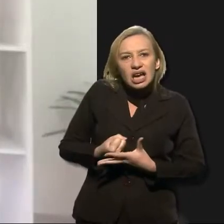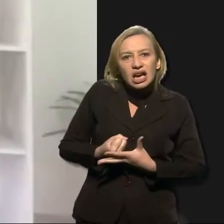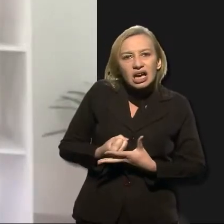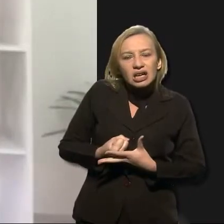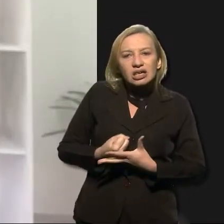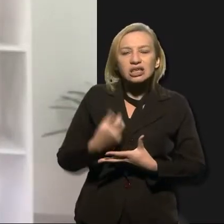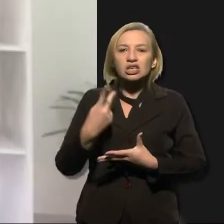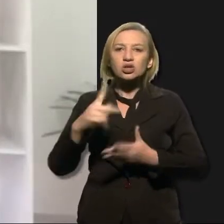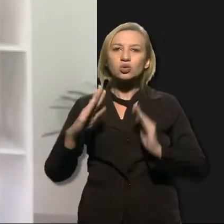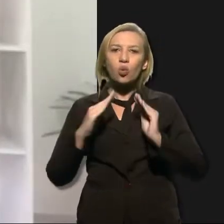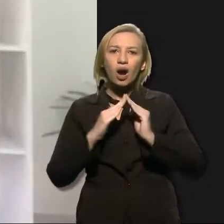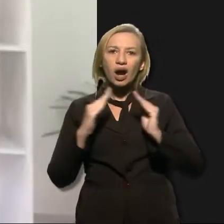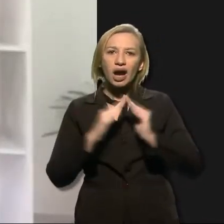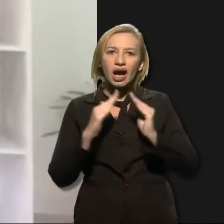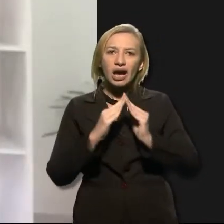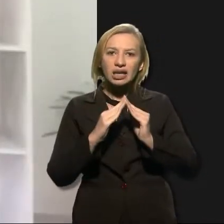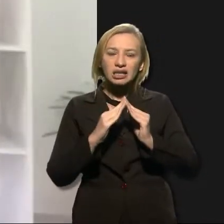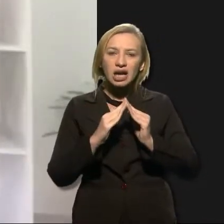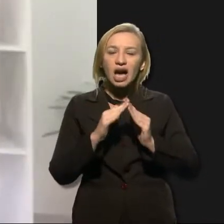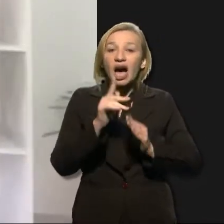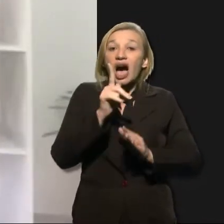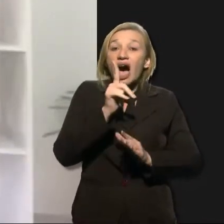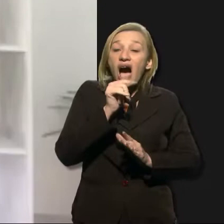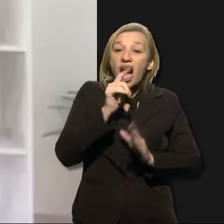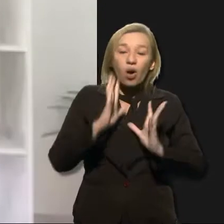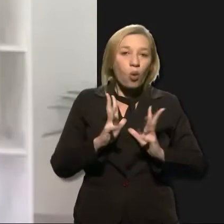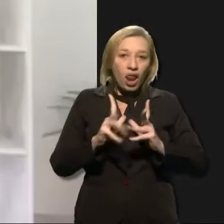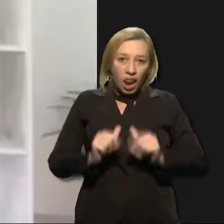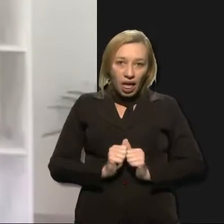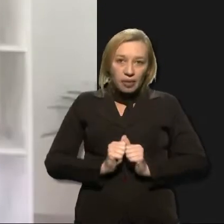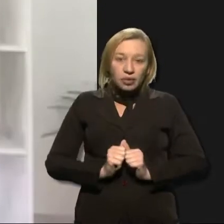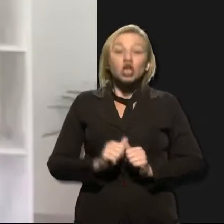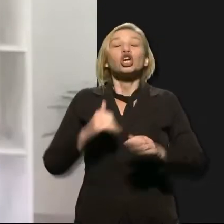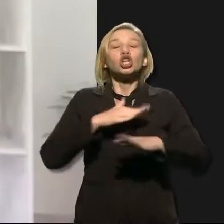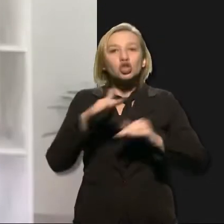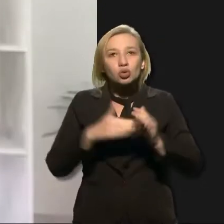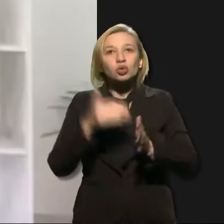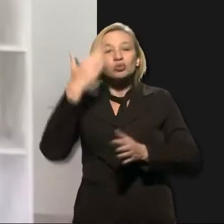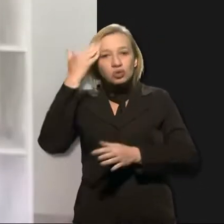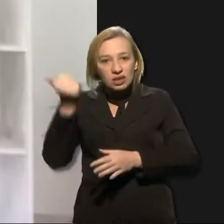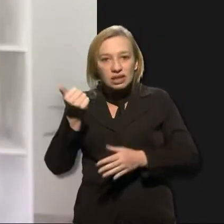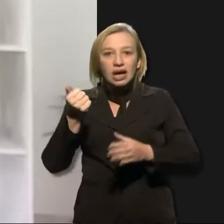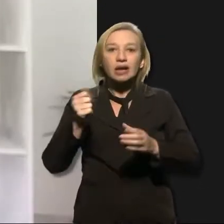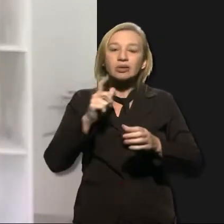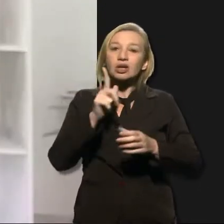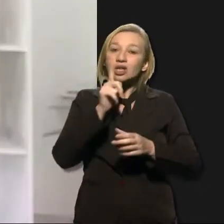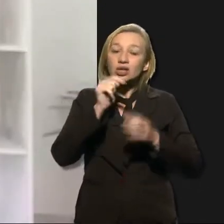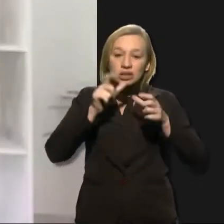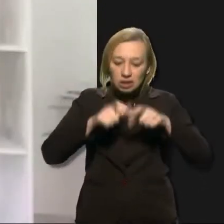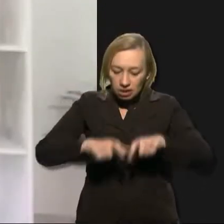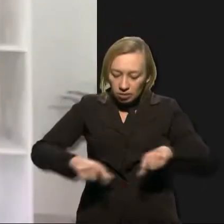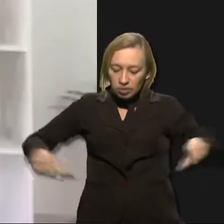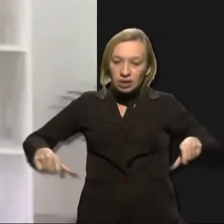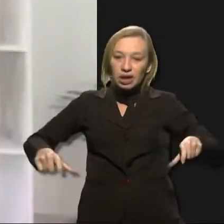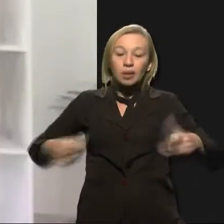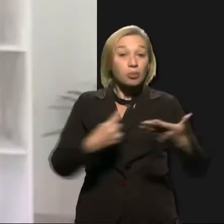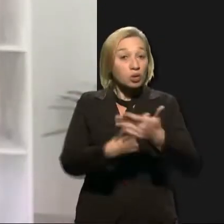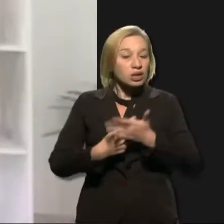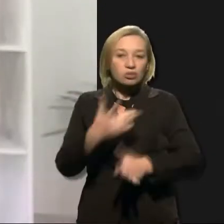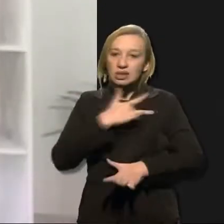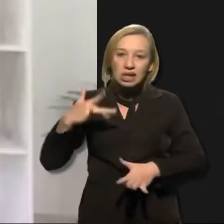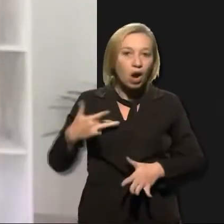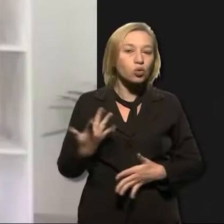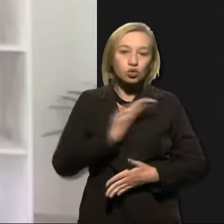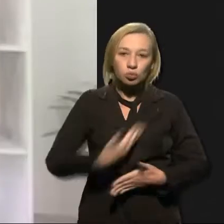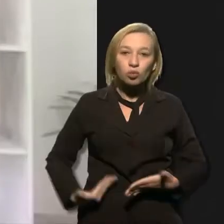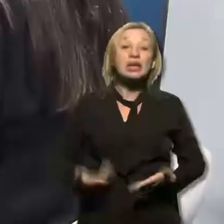com regularidade em suas casas água potável, e todo mundo sabe que saneamento básico é prevenção de saúde